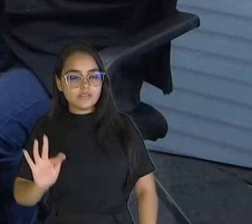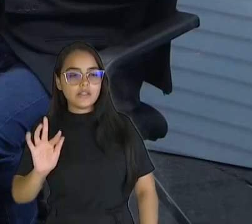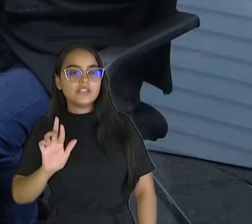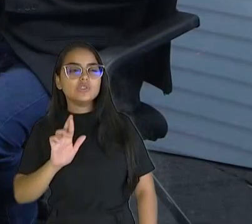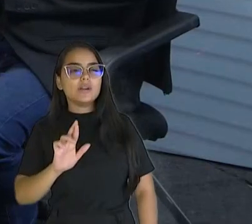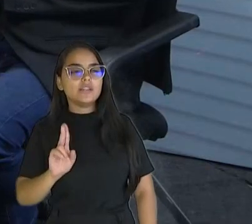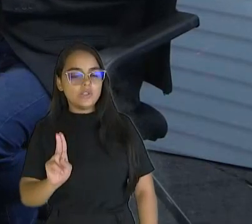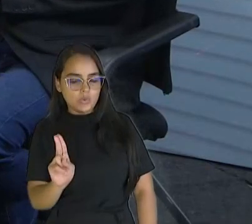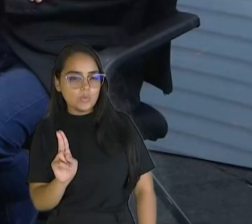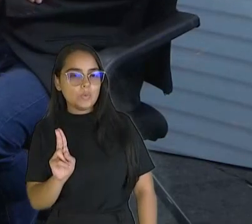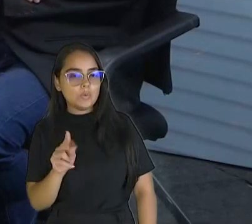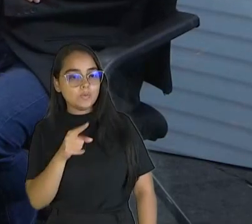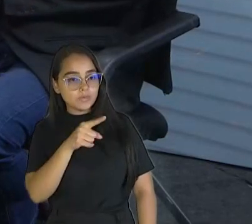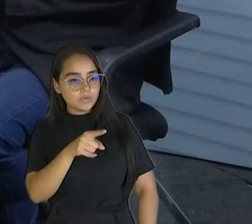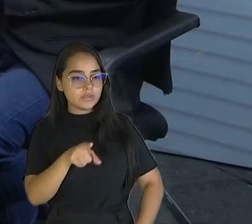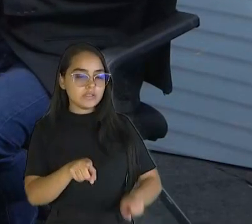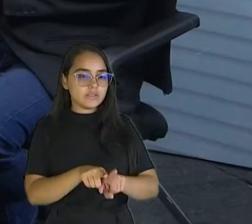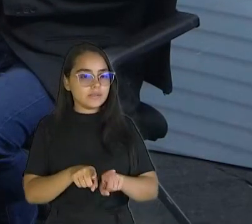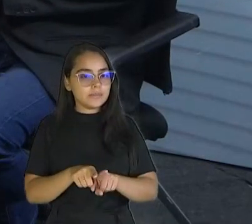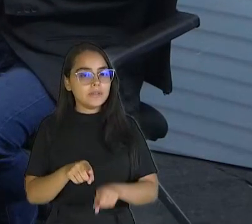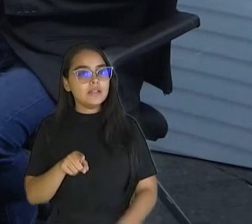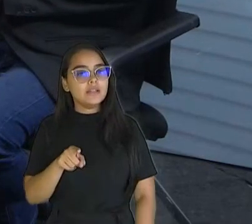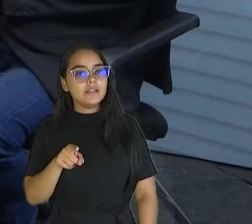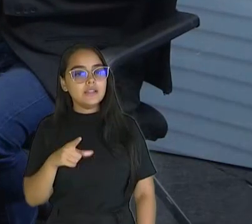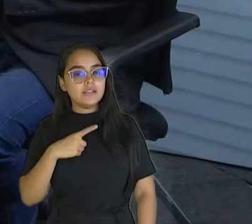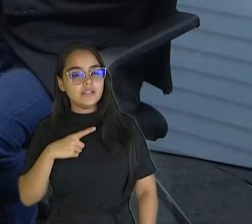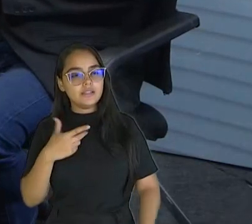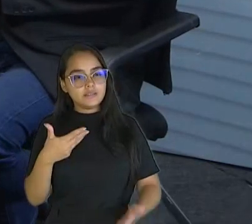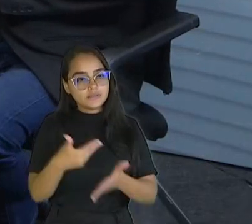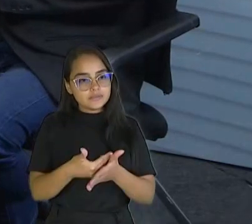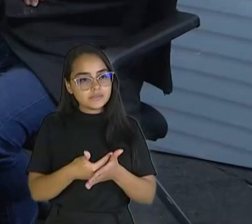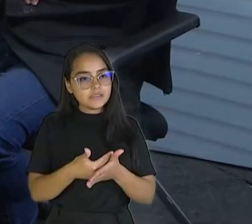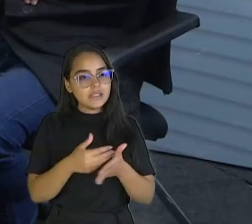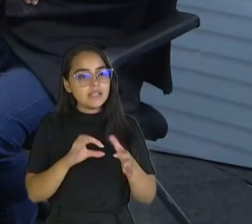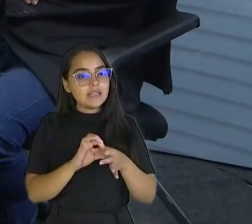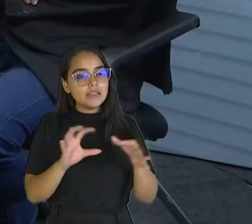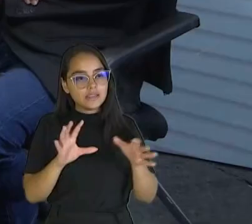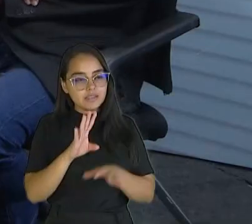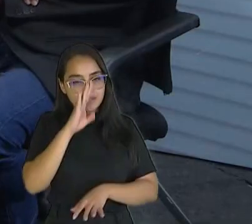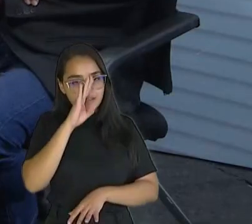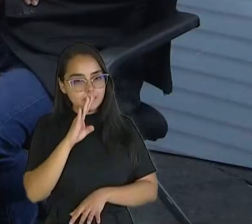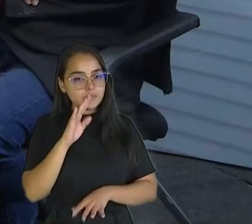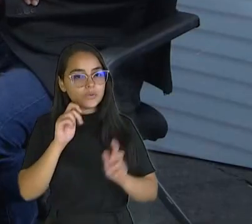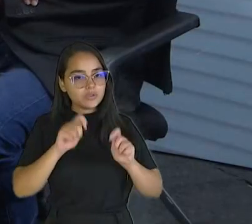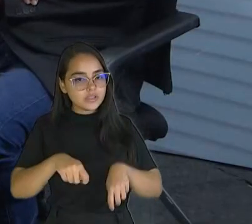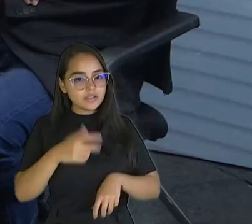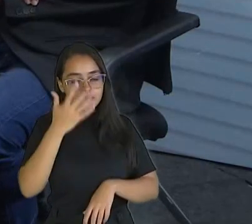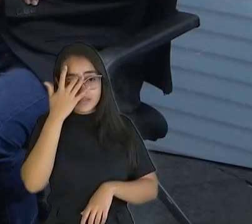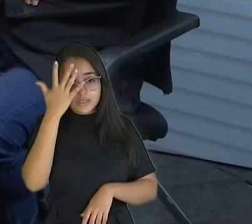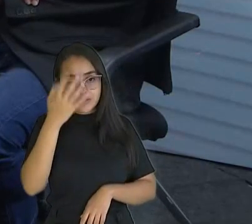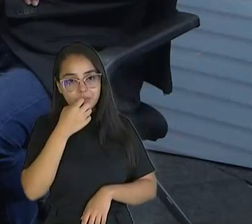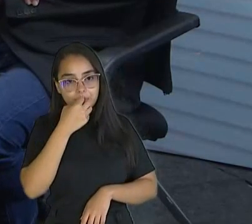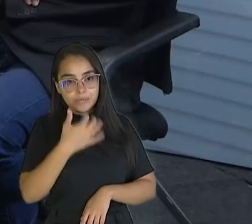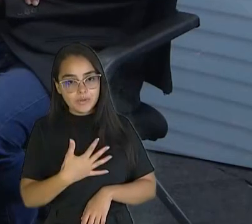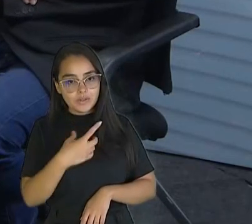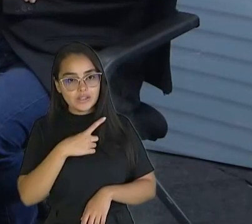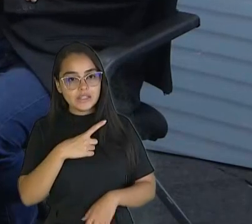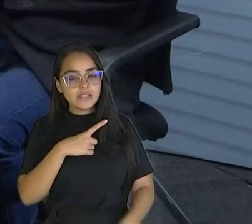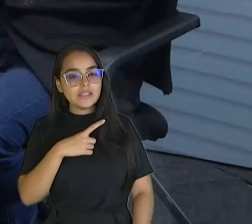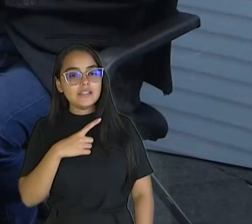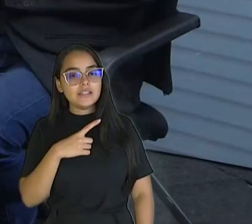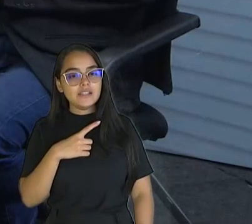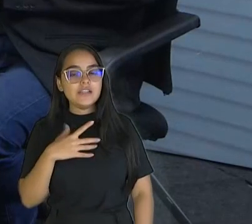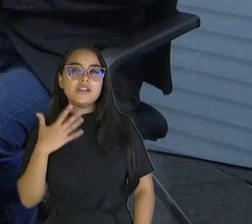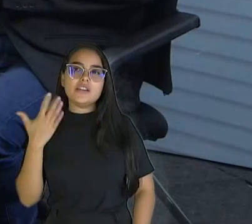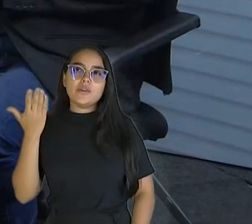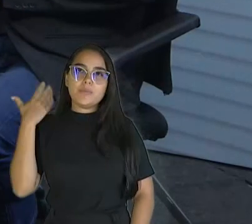tanto você como a Thaís, com a carteira de estudante, tem o passe livre. Isso, sim. Isso tudo facilita, que bom, né? Que a gente tenha vivido... Eu sou de um